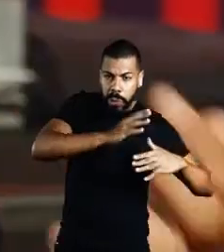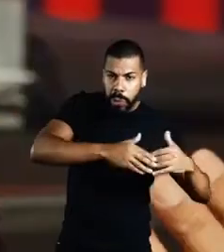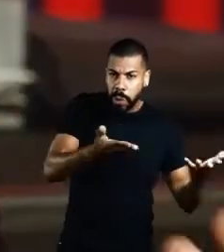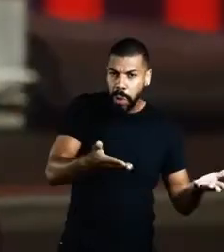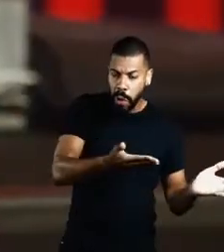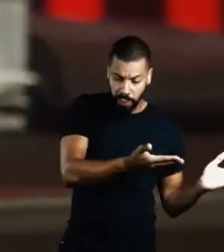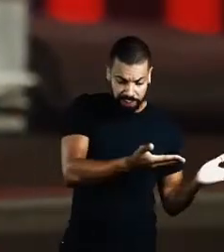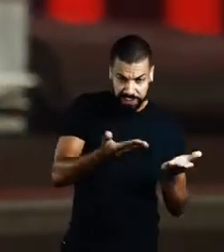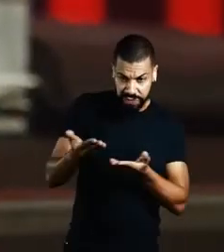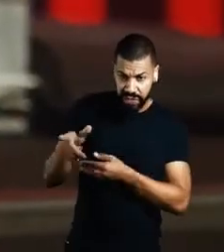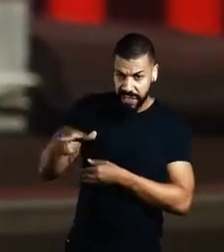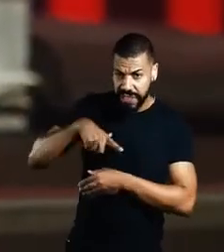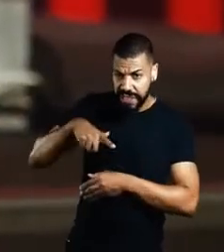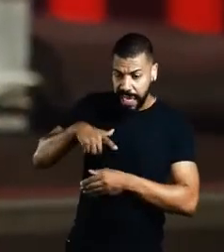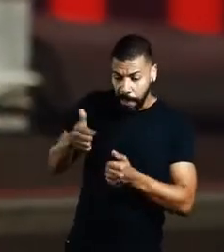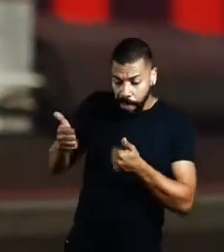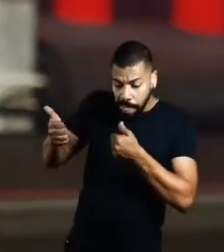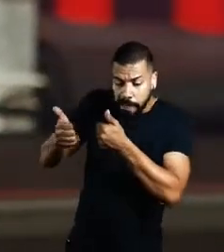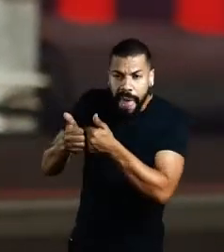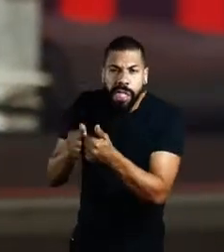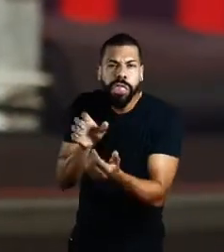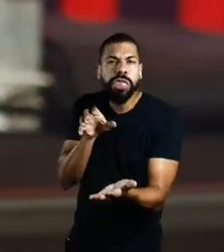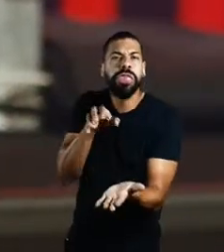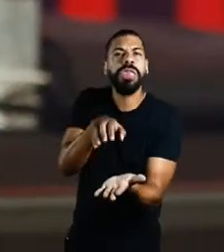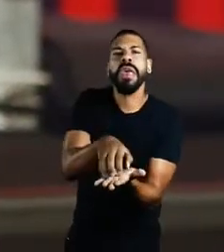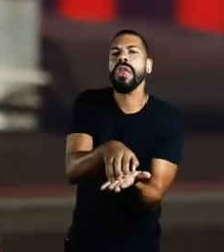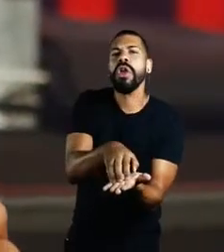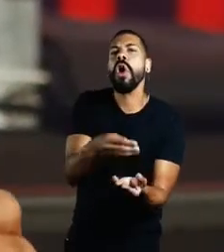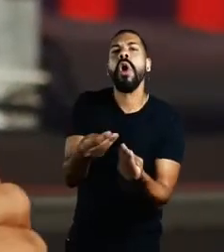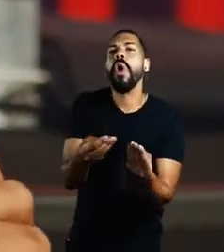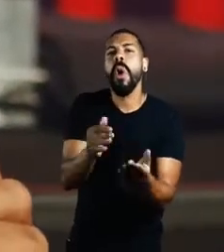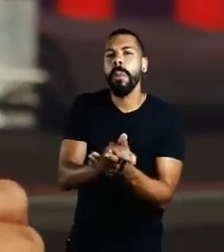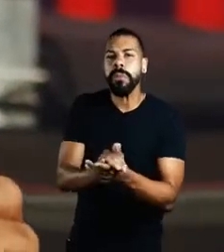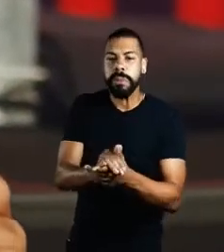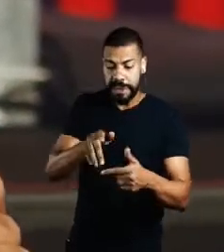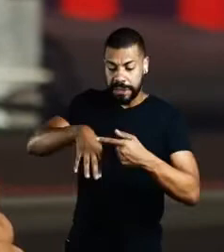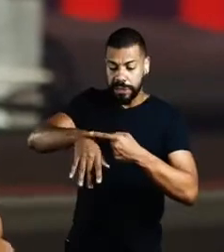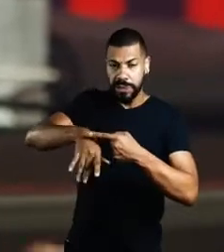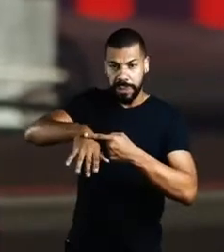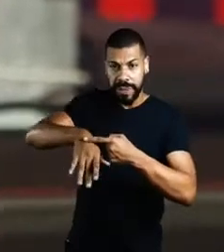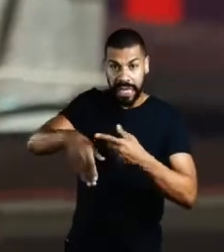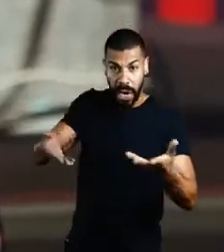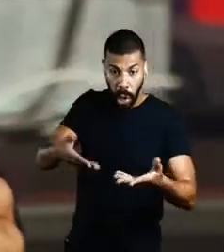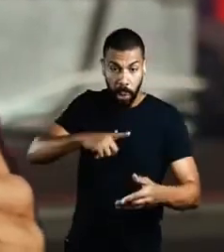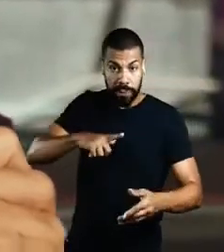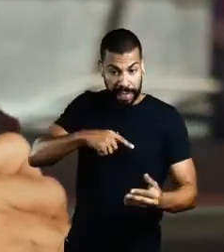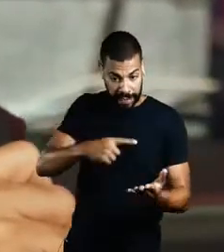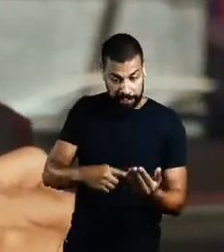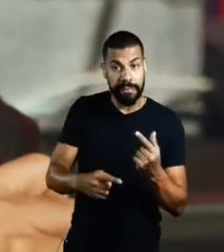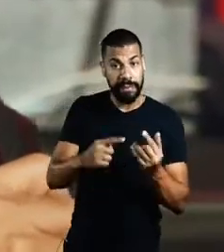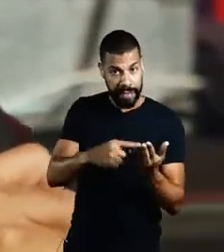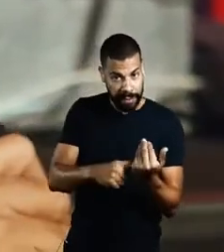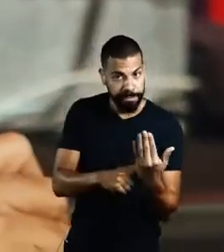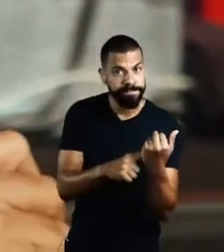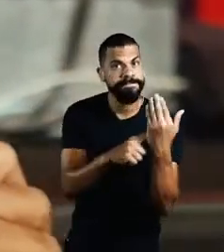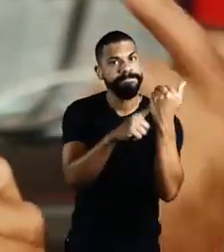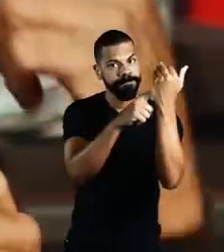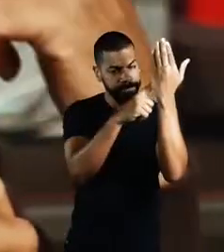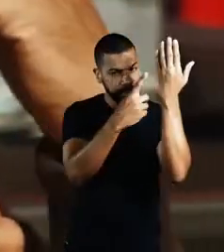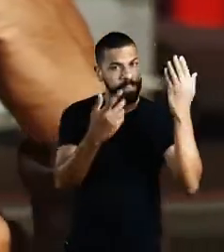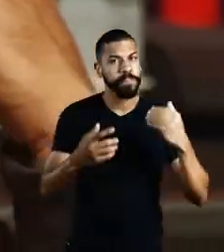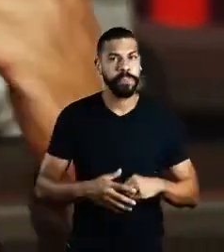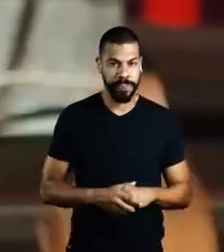você está mais próximo do centro, é um diferencial para você ter acesso a esse tipo de tecnologia? Porque é uma tecnologia da época, né? Eu acho